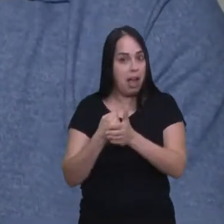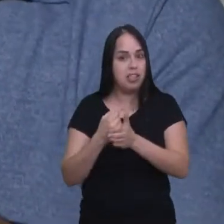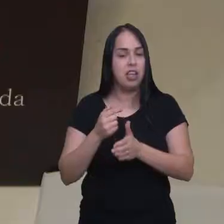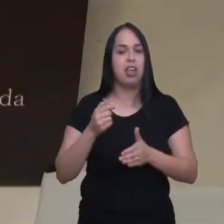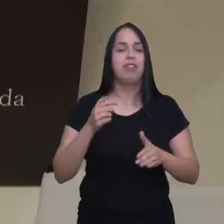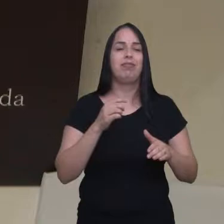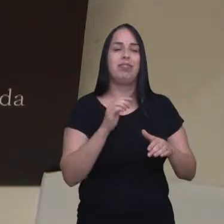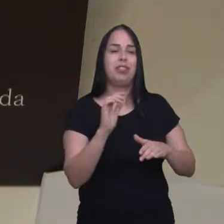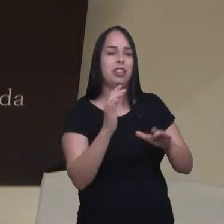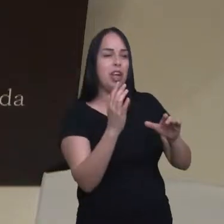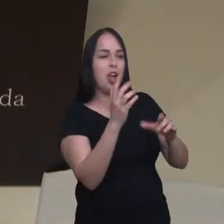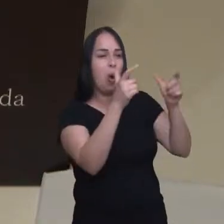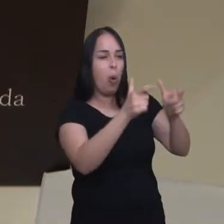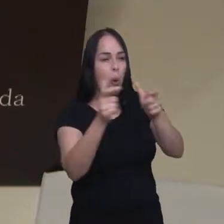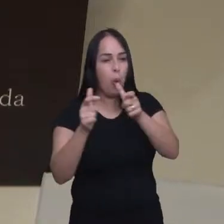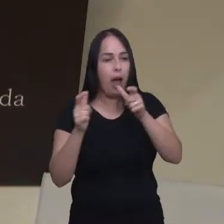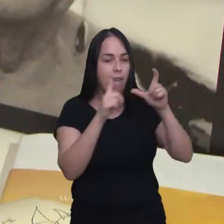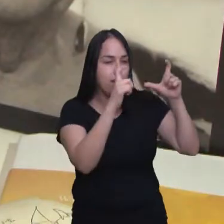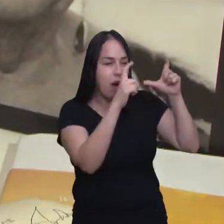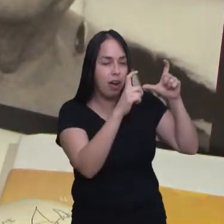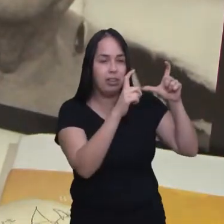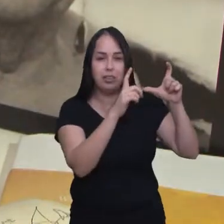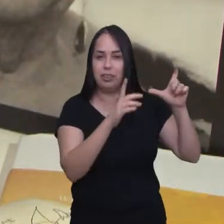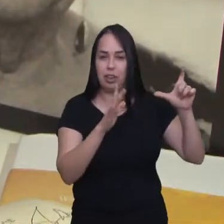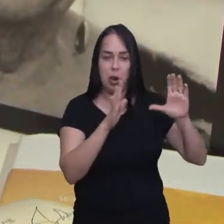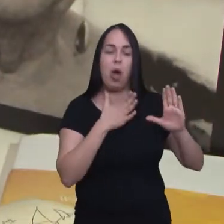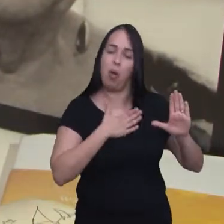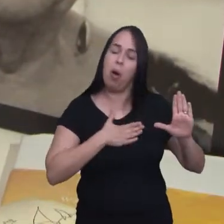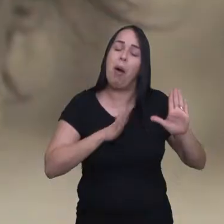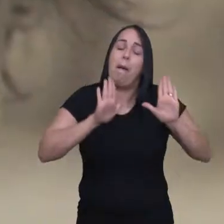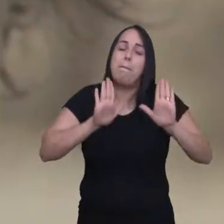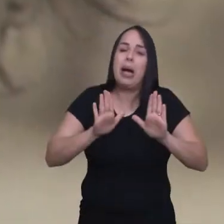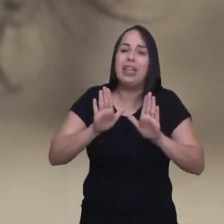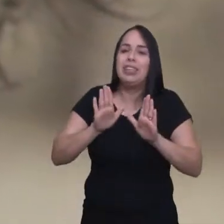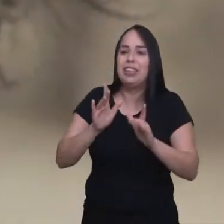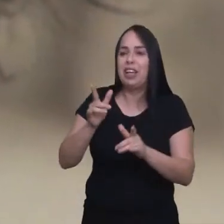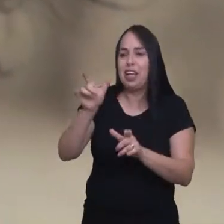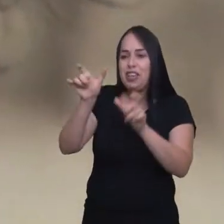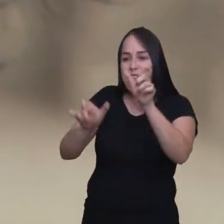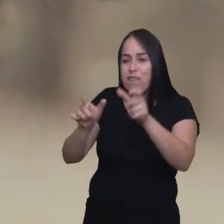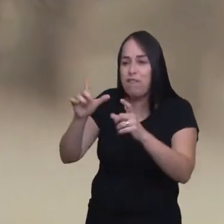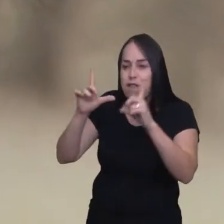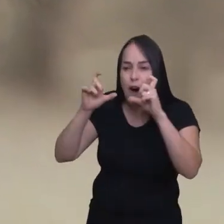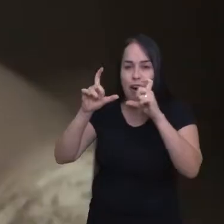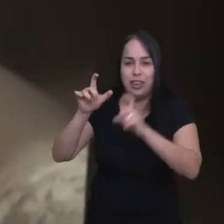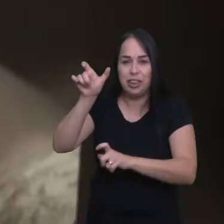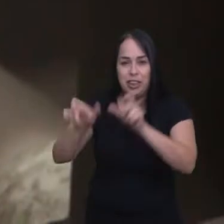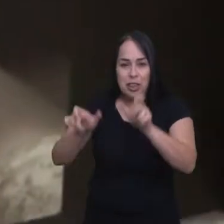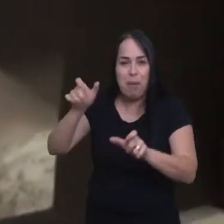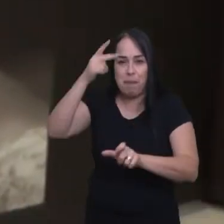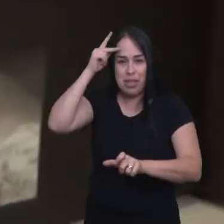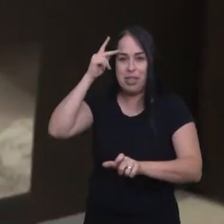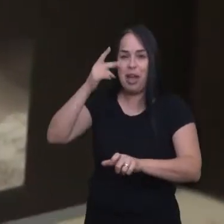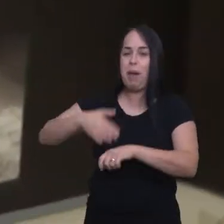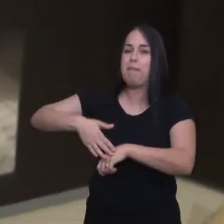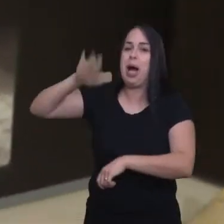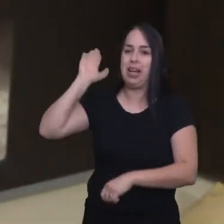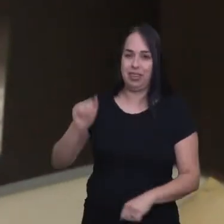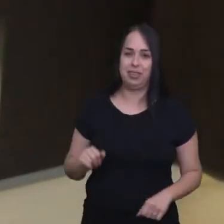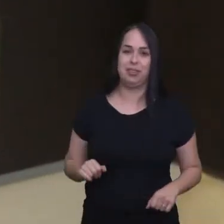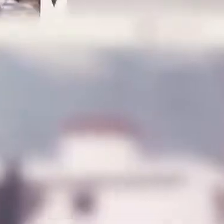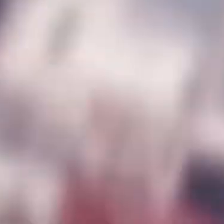você gosta? Não. Eu gosto de gente. Então quando a gente gosta de gente, de pessoas, é outra linha.